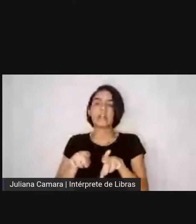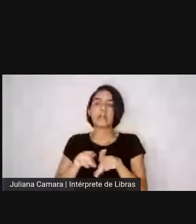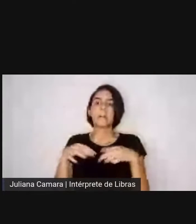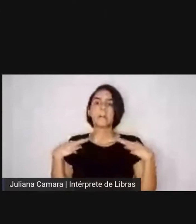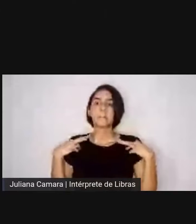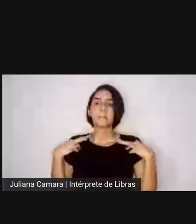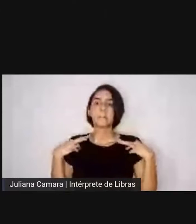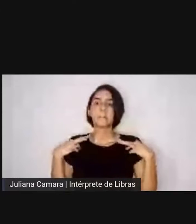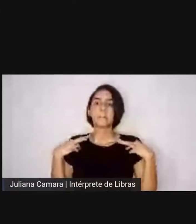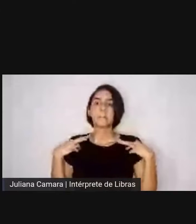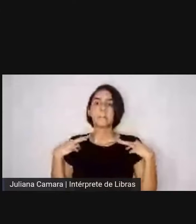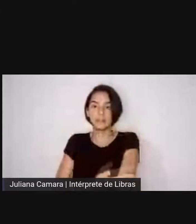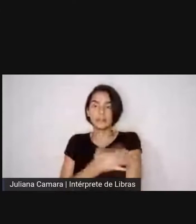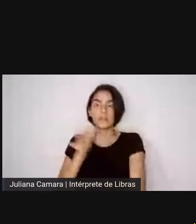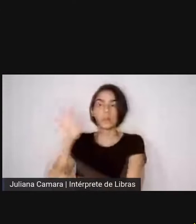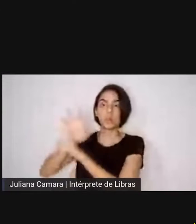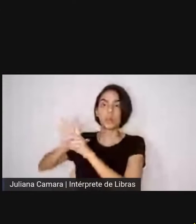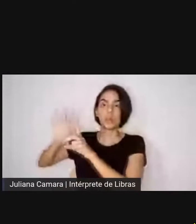porta